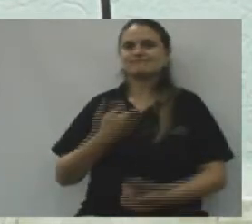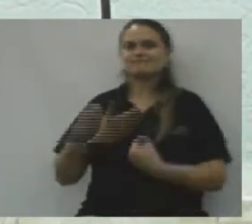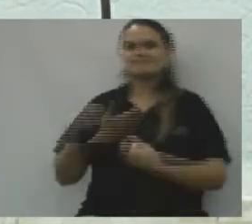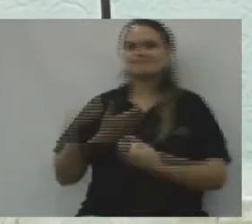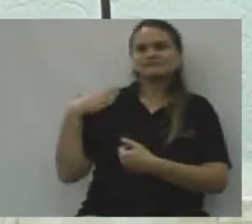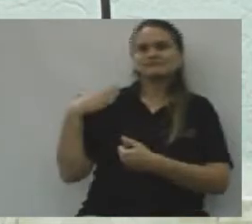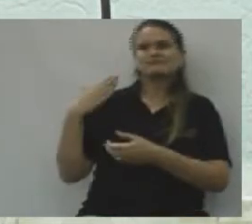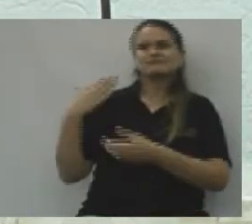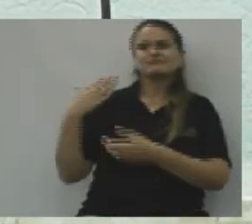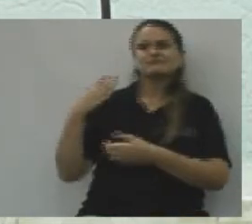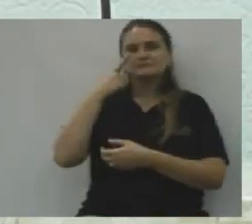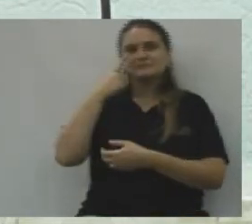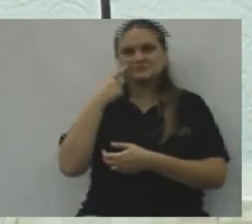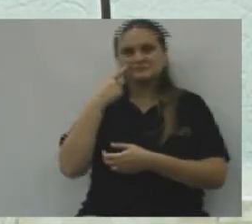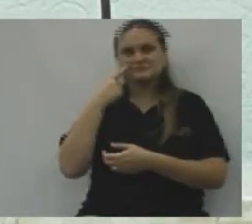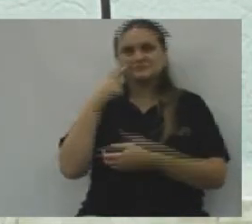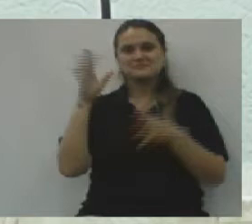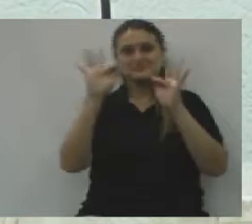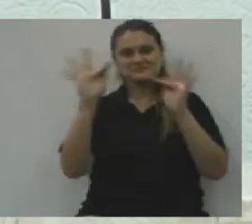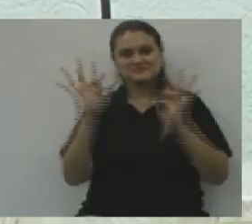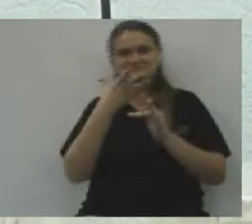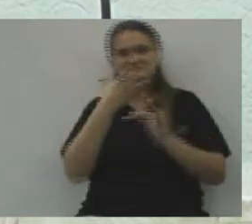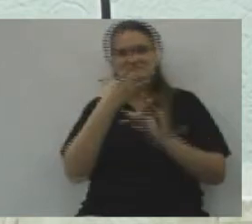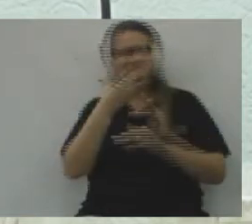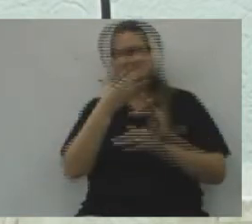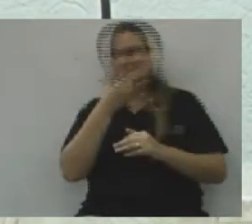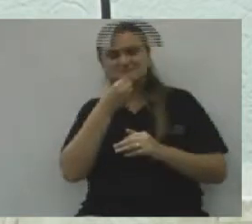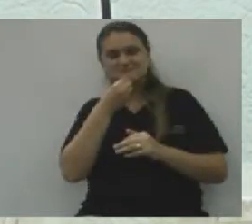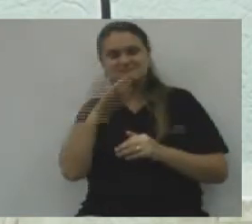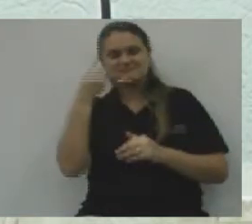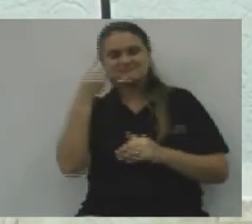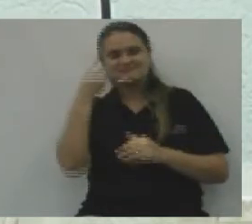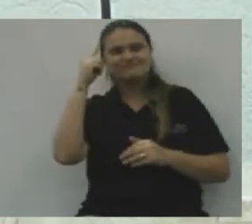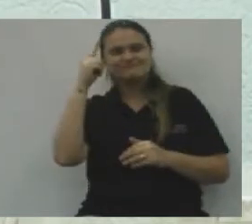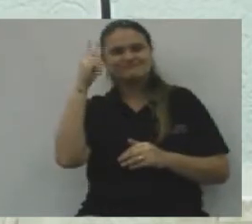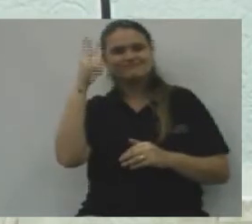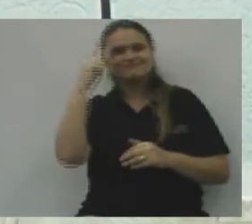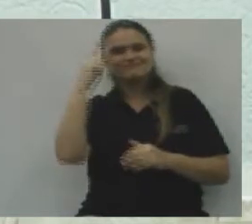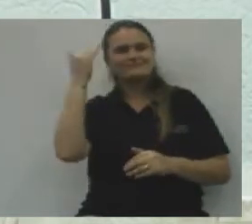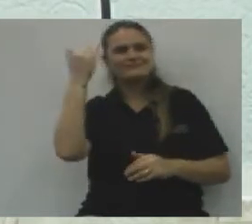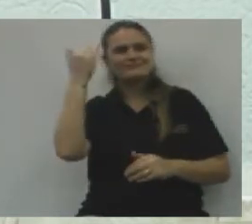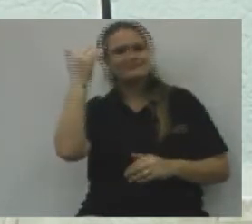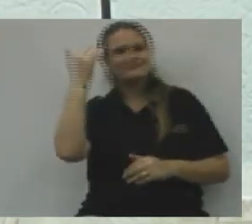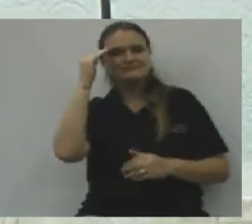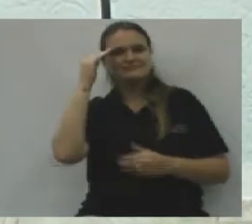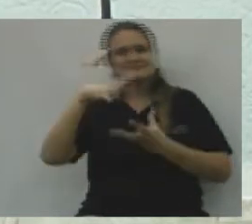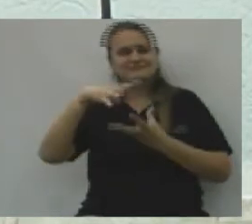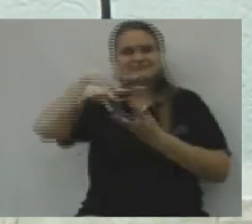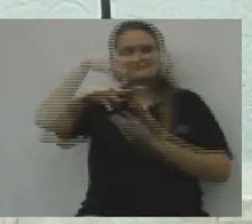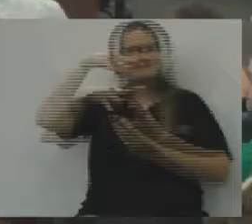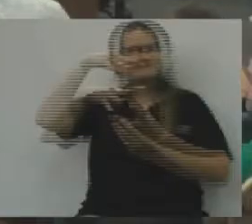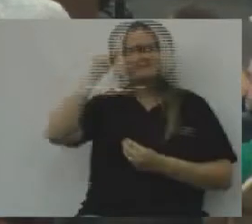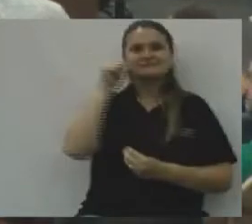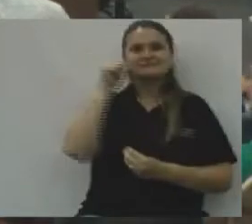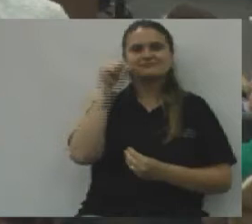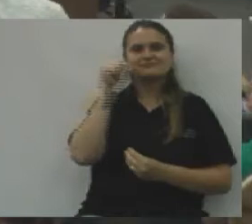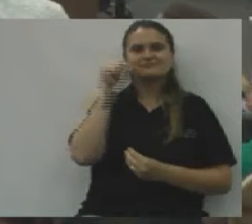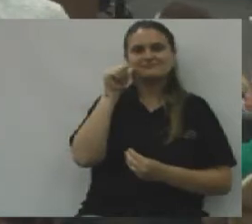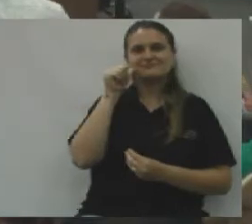chorar. Feliz do homem que por um dia souber entender a alma da mulher.